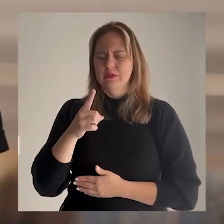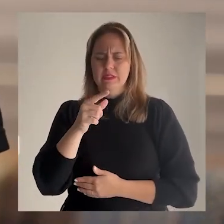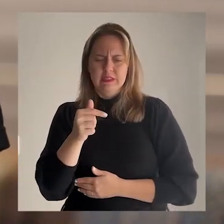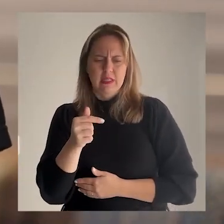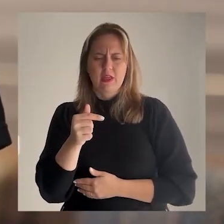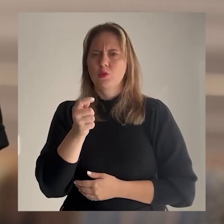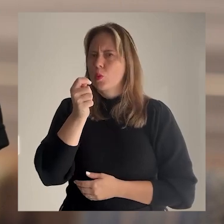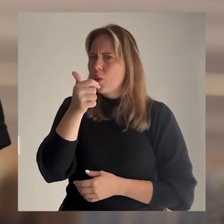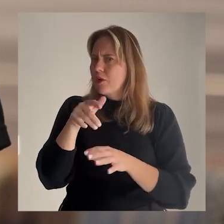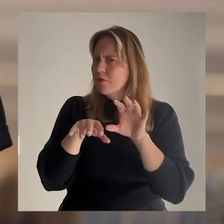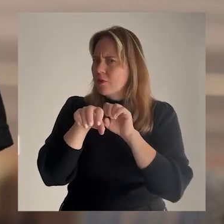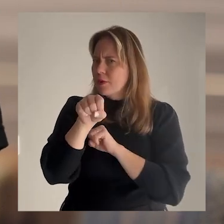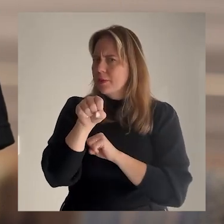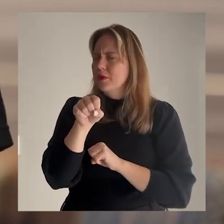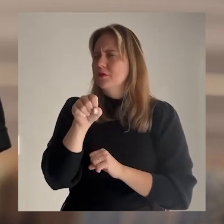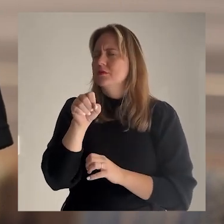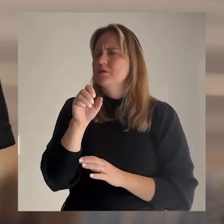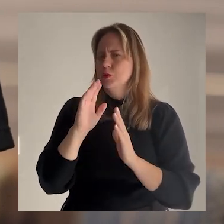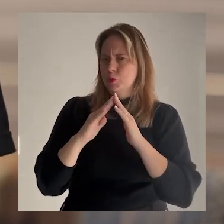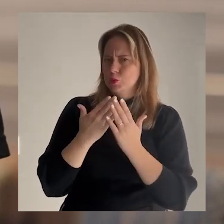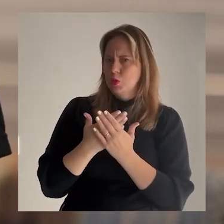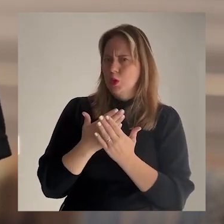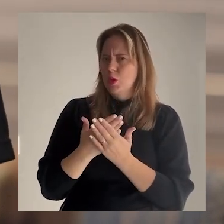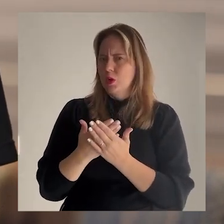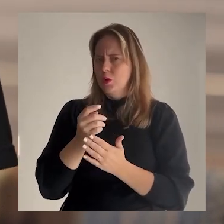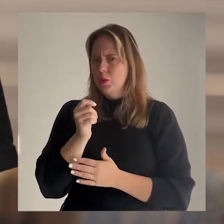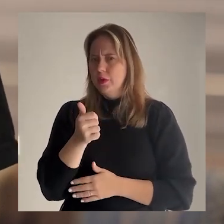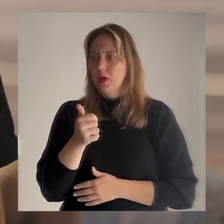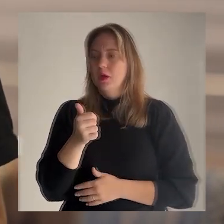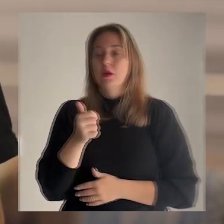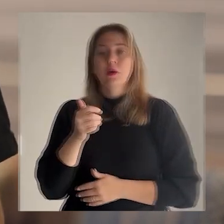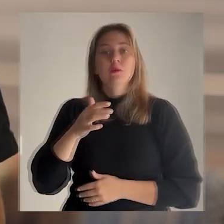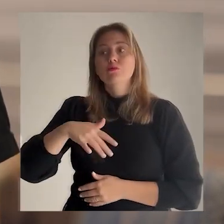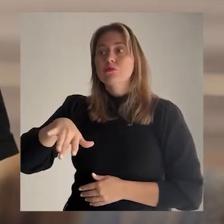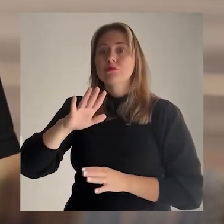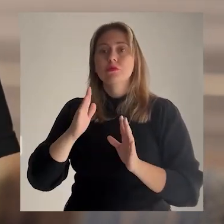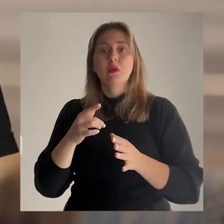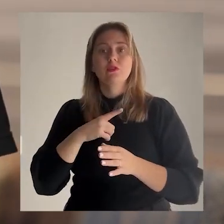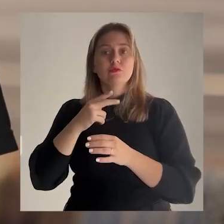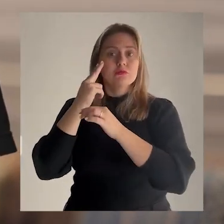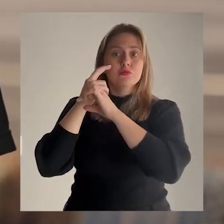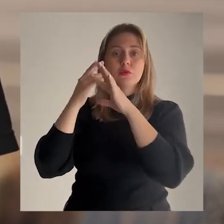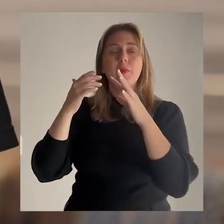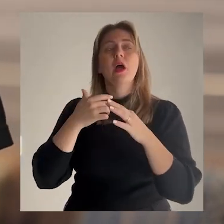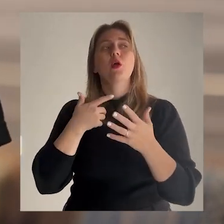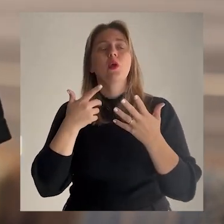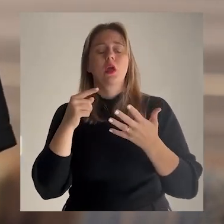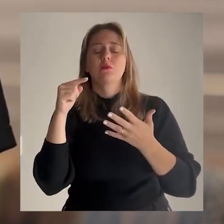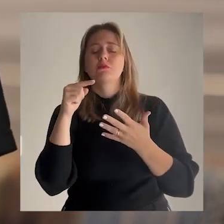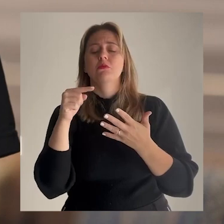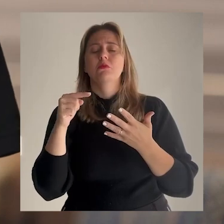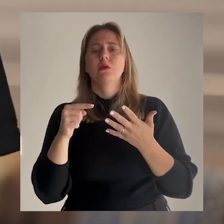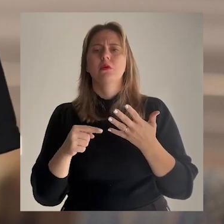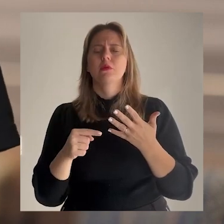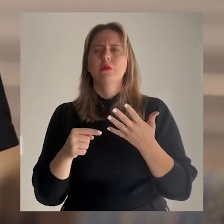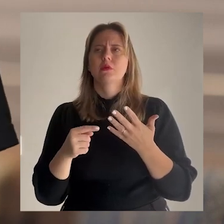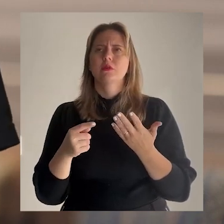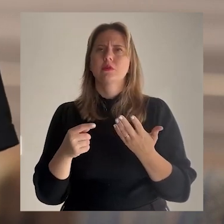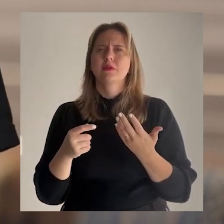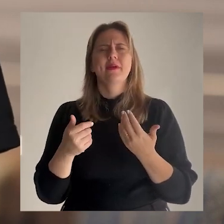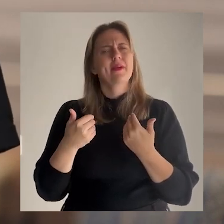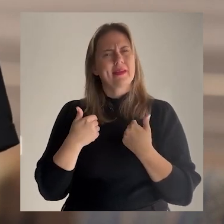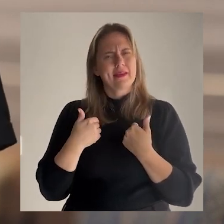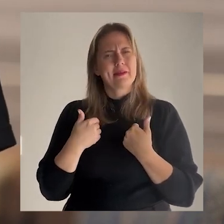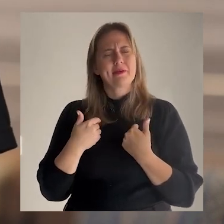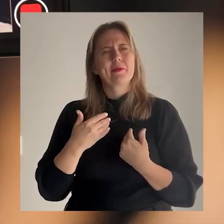anos ali, quase formando no colégio, acabou que todo mundo já tinha o seu sonho meio estipulado pra frente. Só que assim, eu